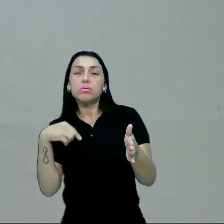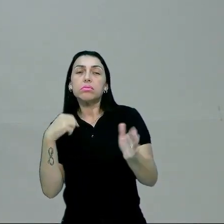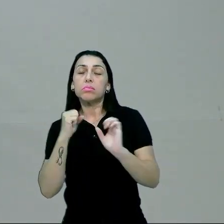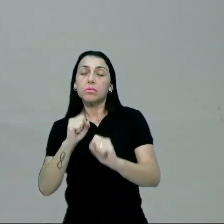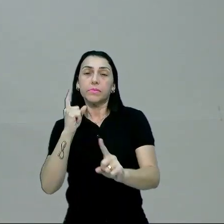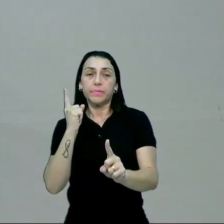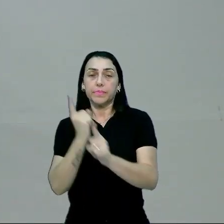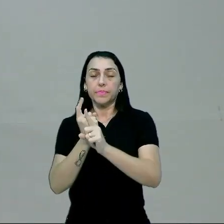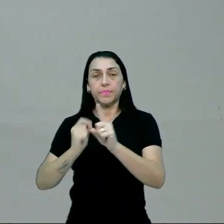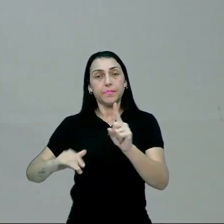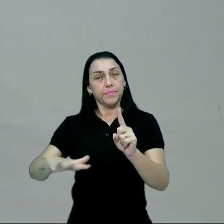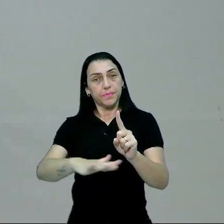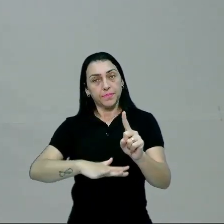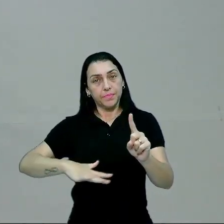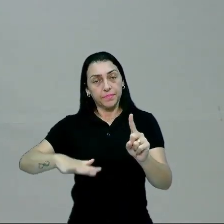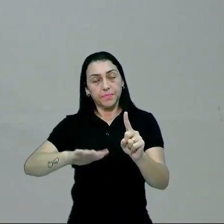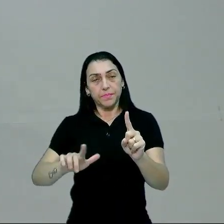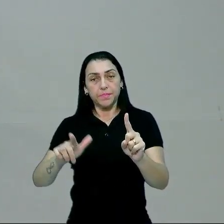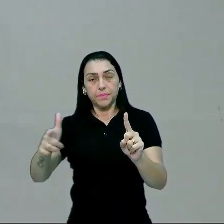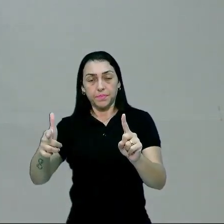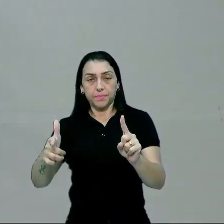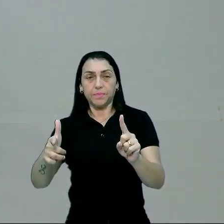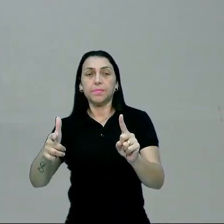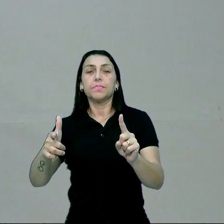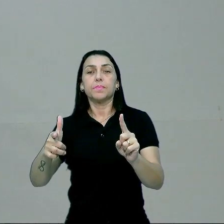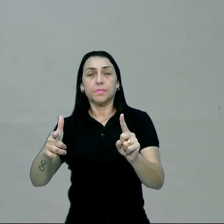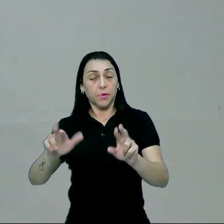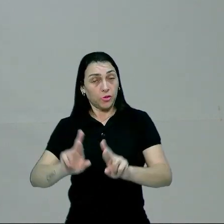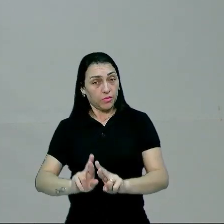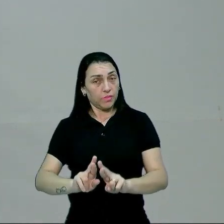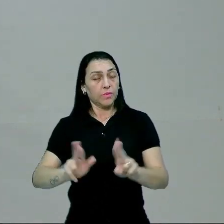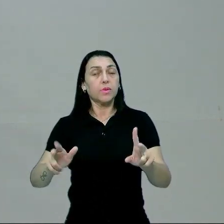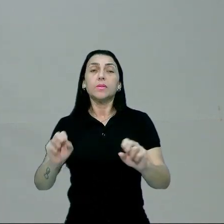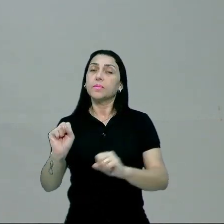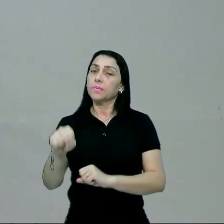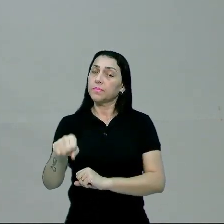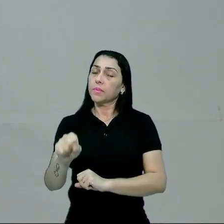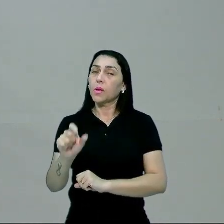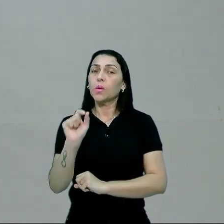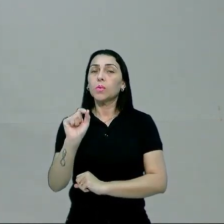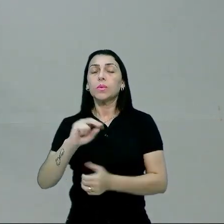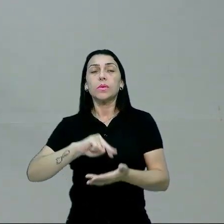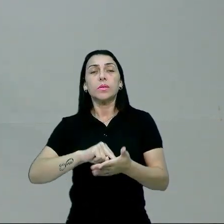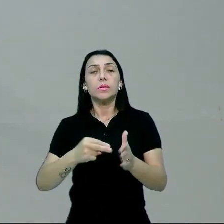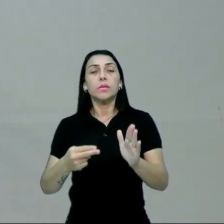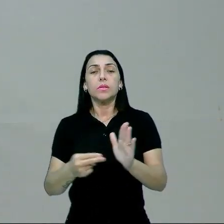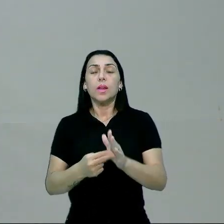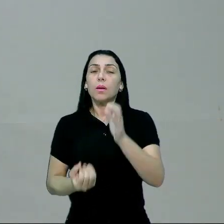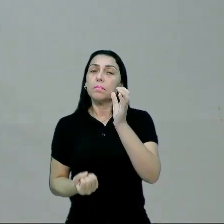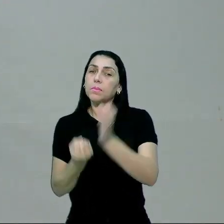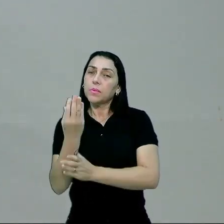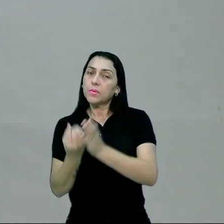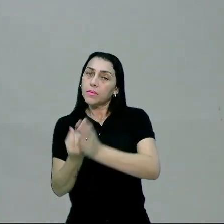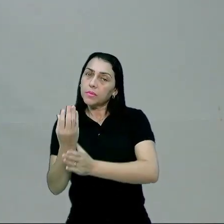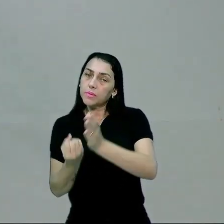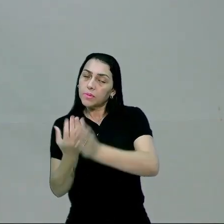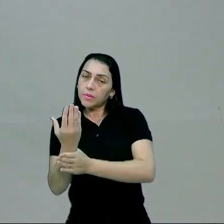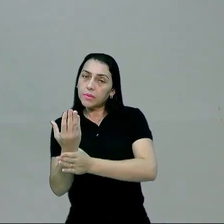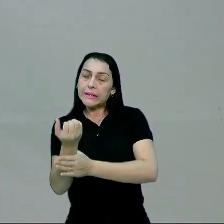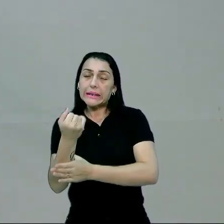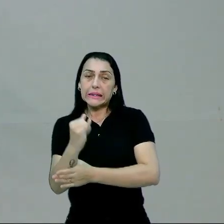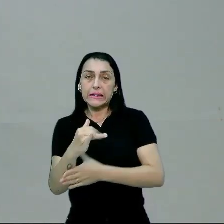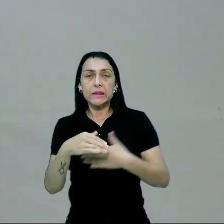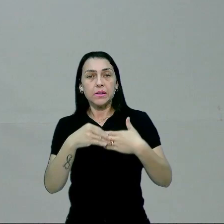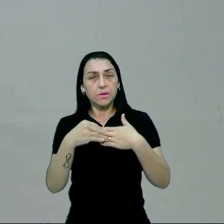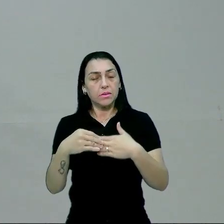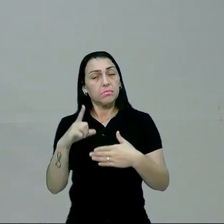de uma sociedade para outra grandes diferenças no que diz respeito à produtividade. Se eu